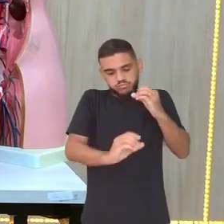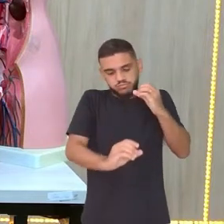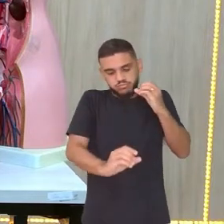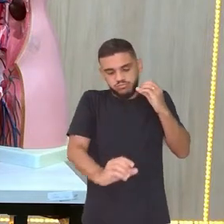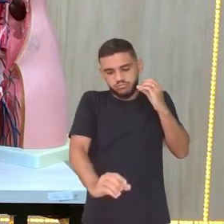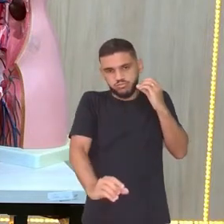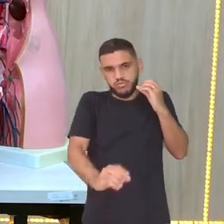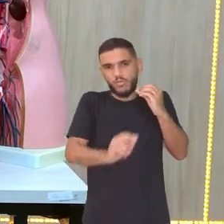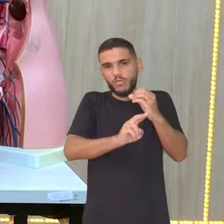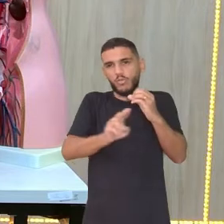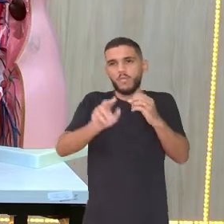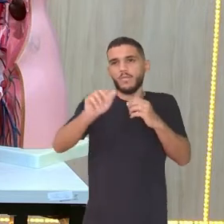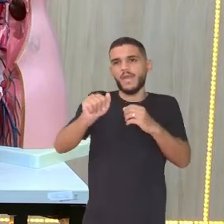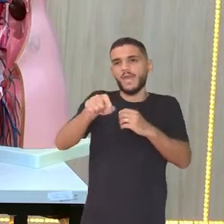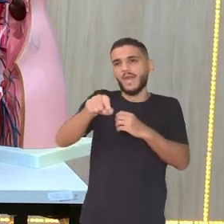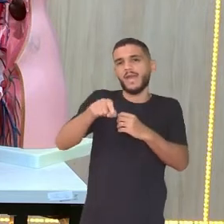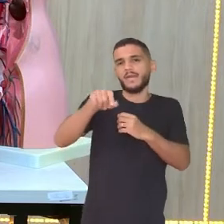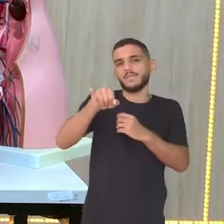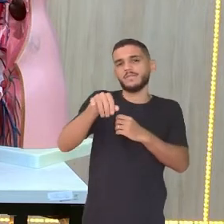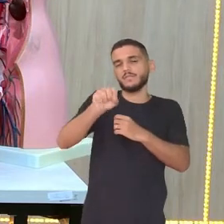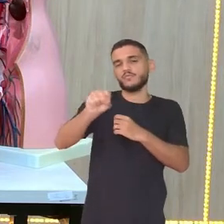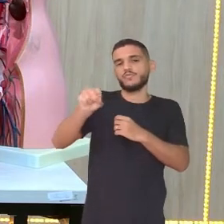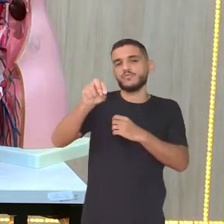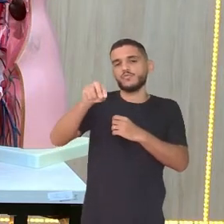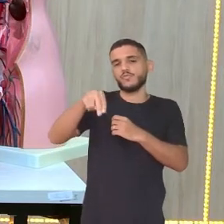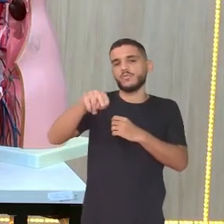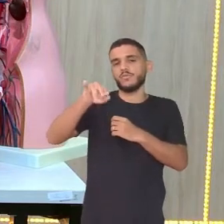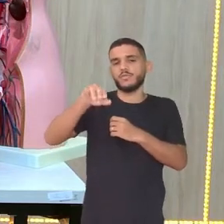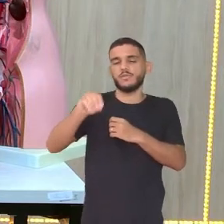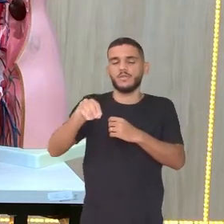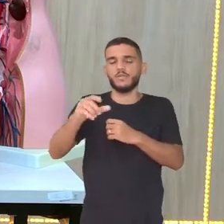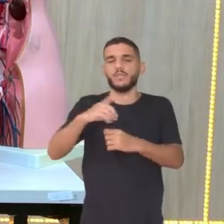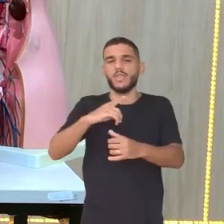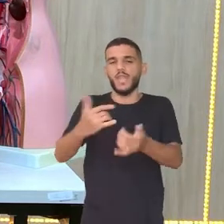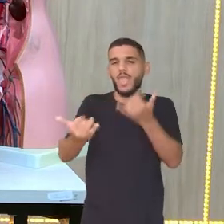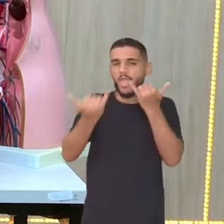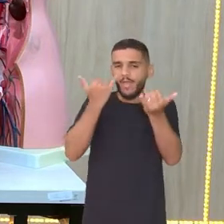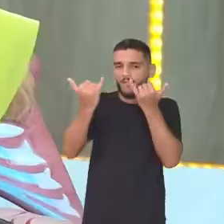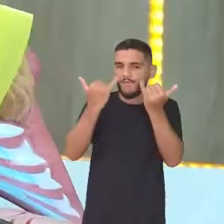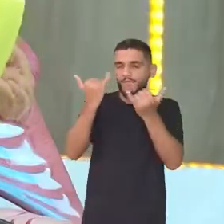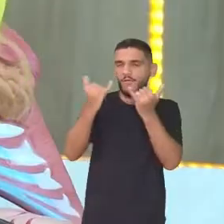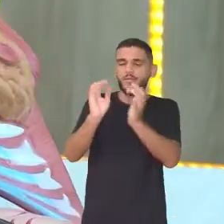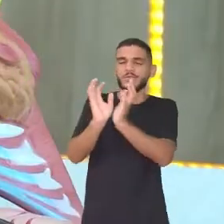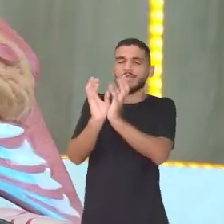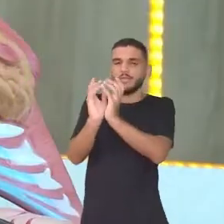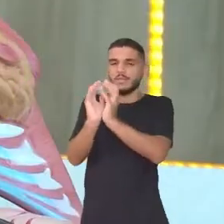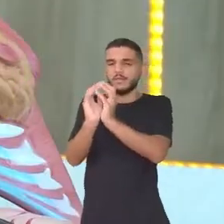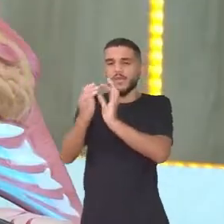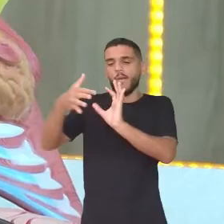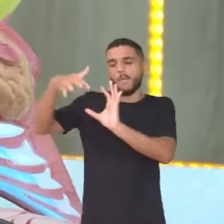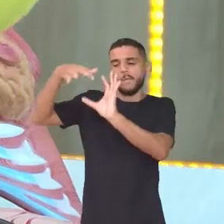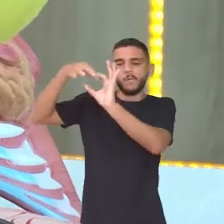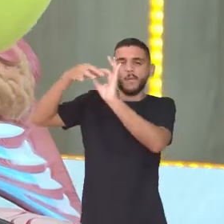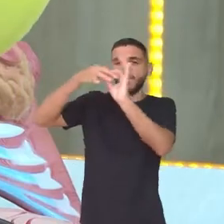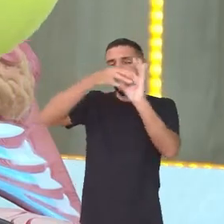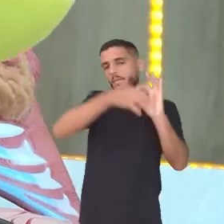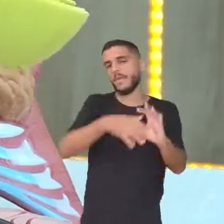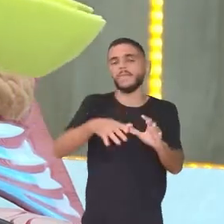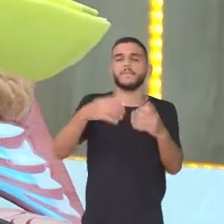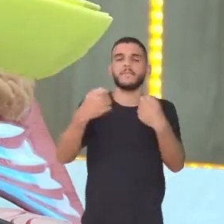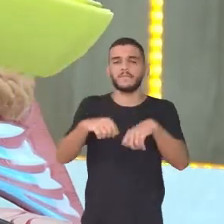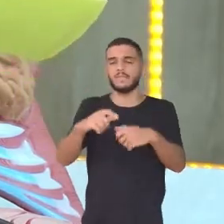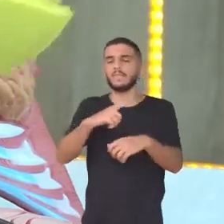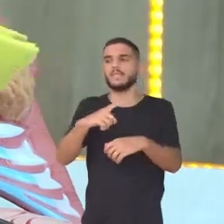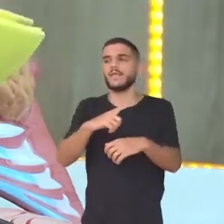vamos passar as informações em relação aí às terminações nervosas, algo que você tocou, que estava